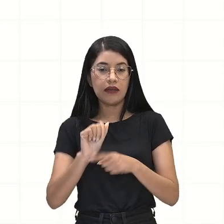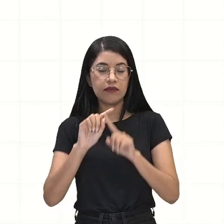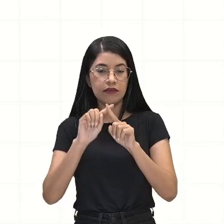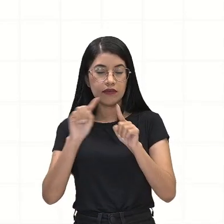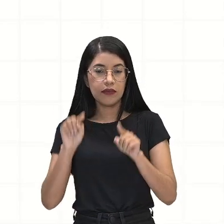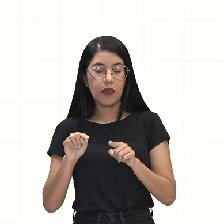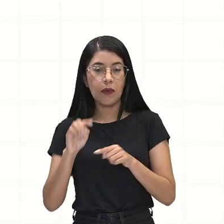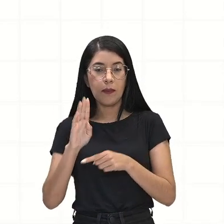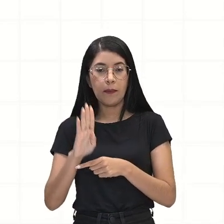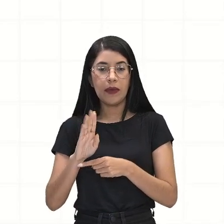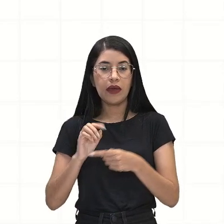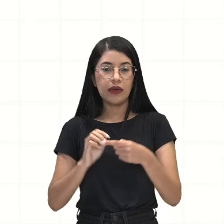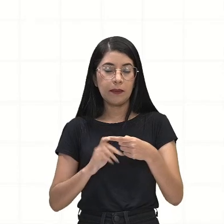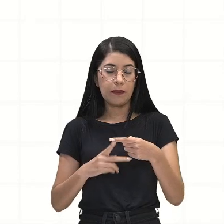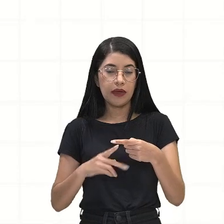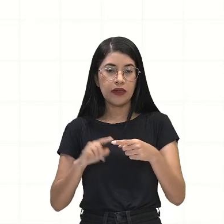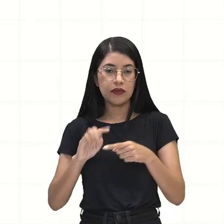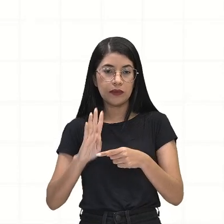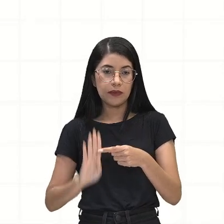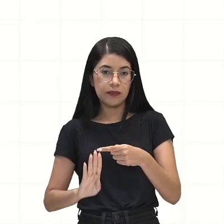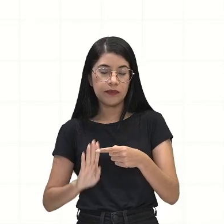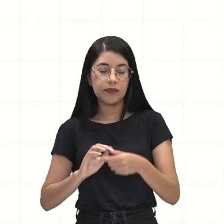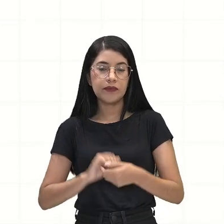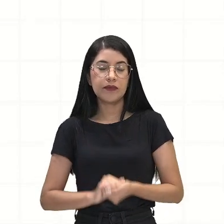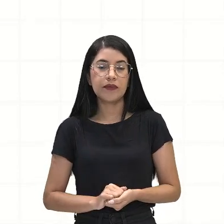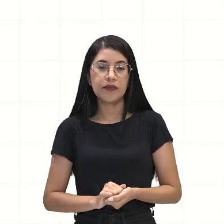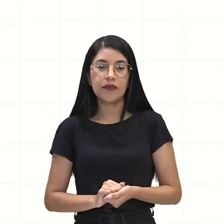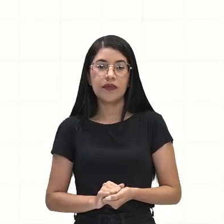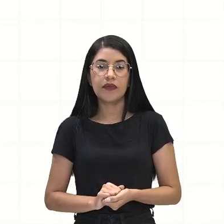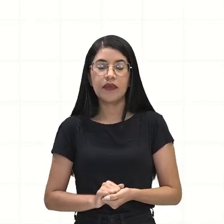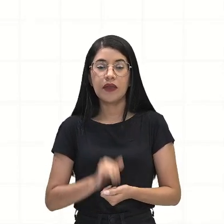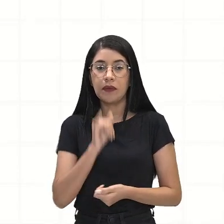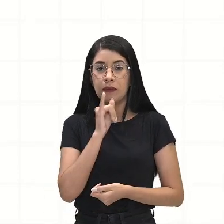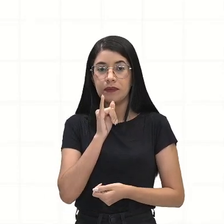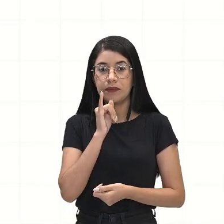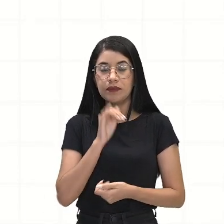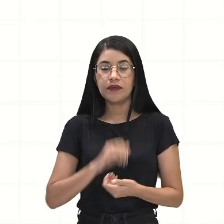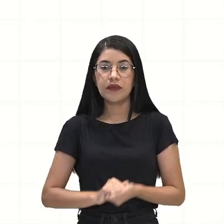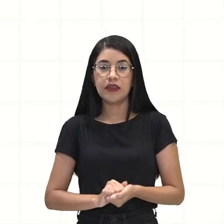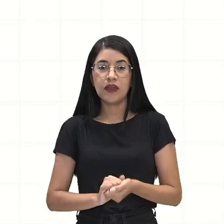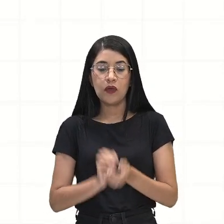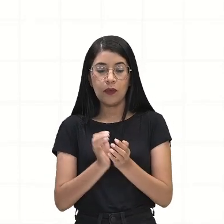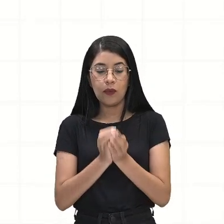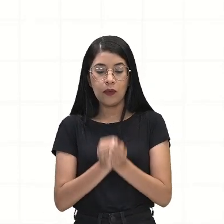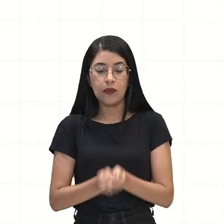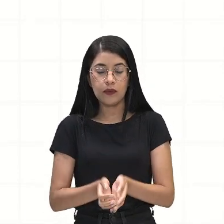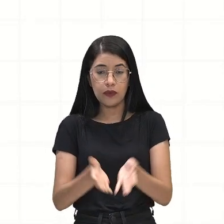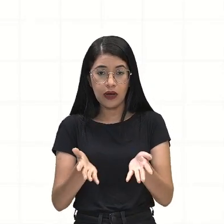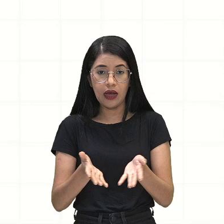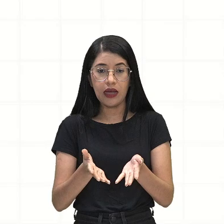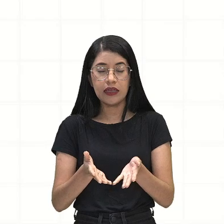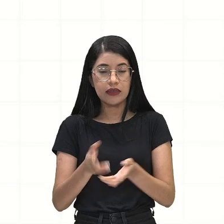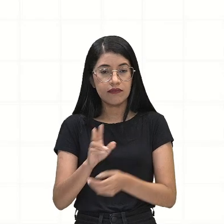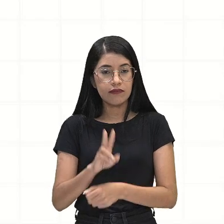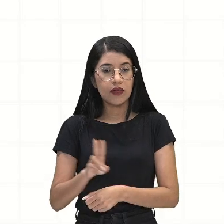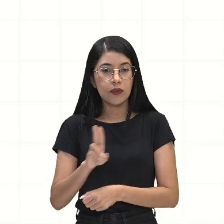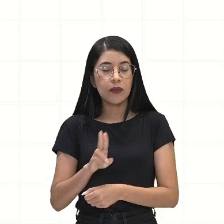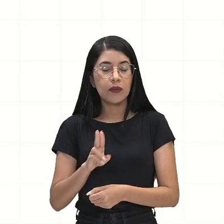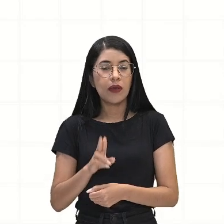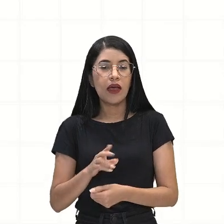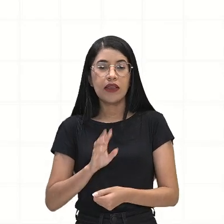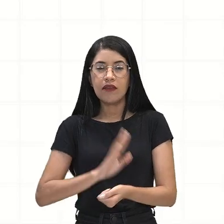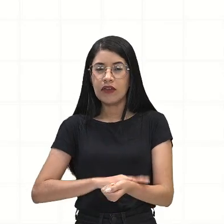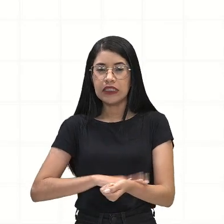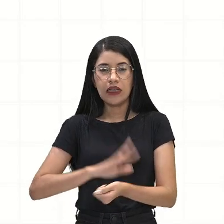gente vai ver melhor aqui em um exemplo. Olha só. Dois dados usuais e não viciados são lançados. Então, eu